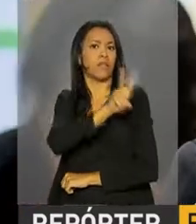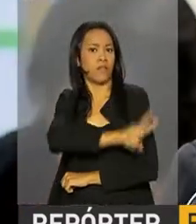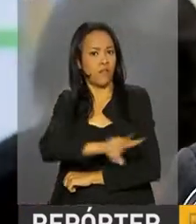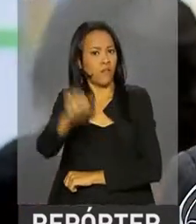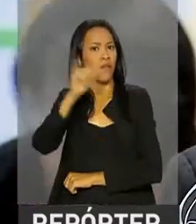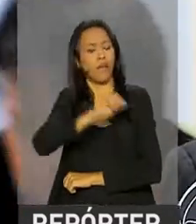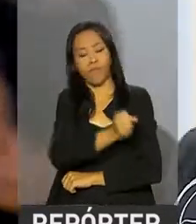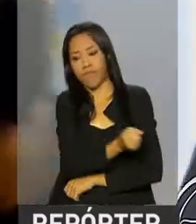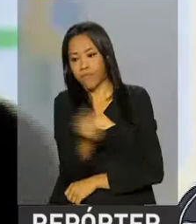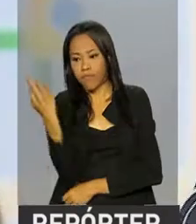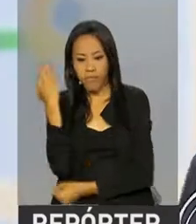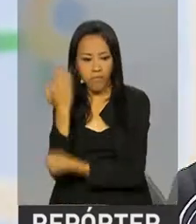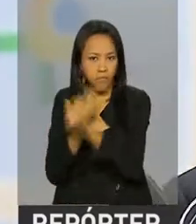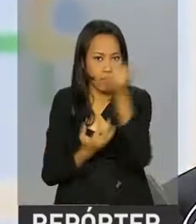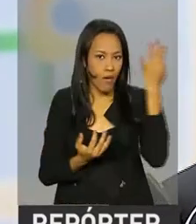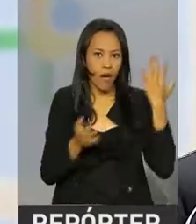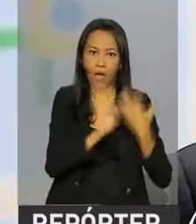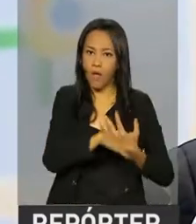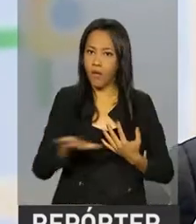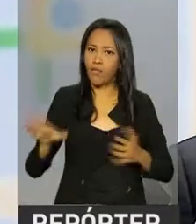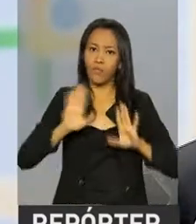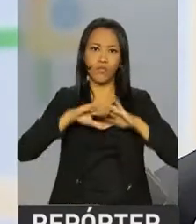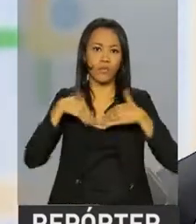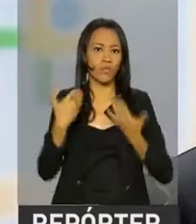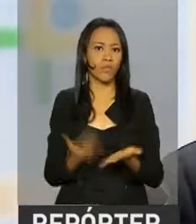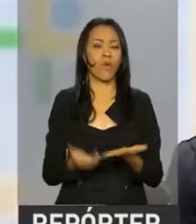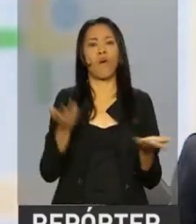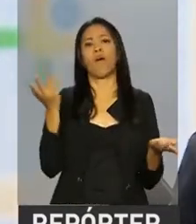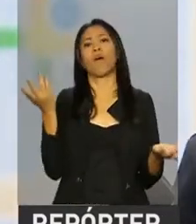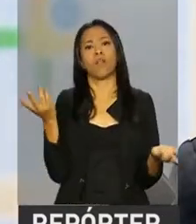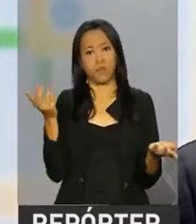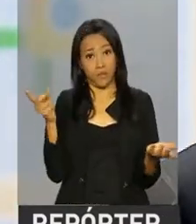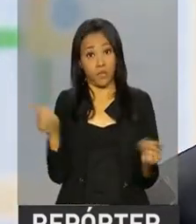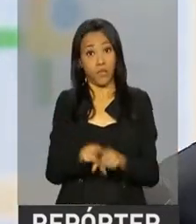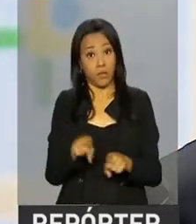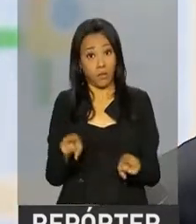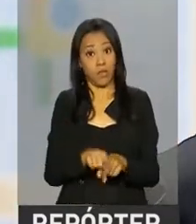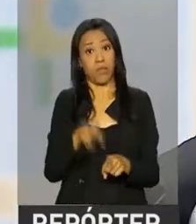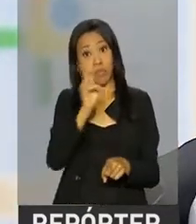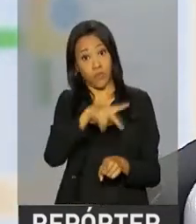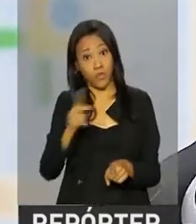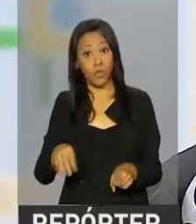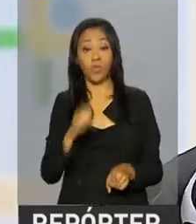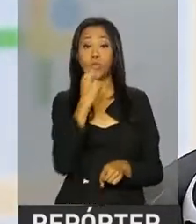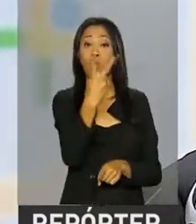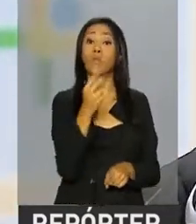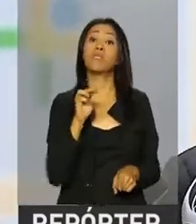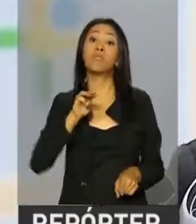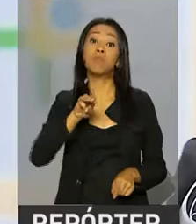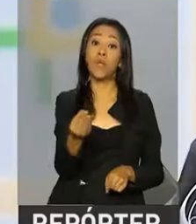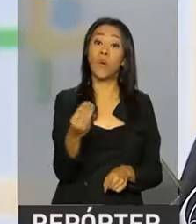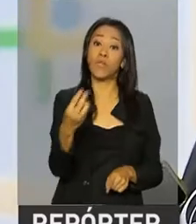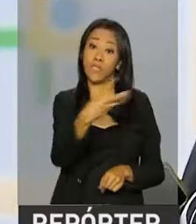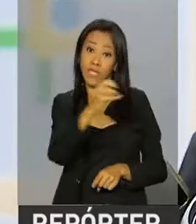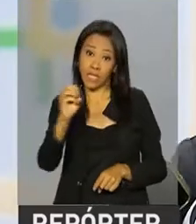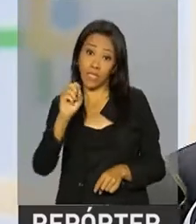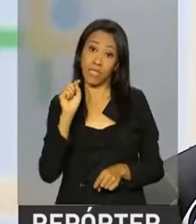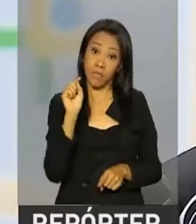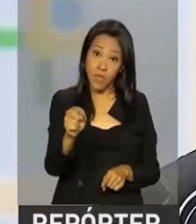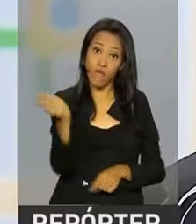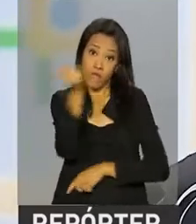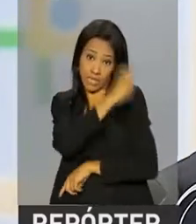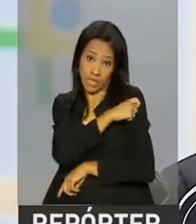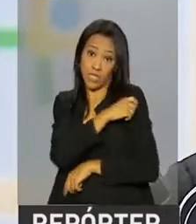de alunos não é tanto na verdade alunos e de professores não é só os professores serão mais de 2 milhões e 300 mil vacinas que começam agora